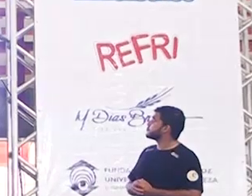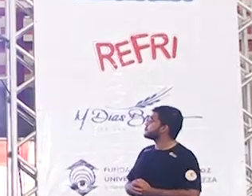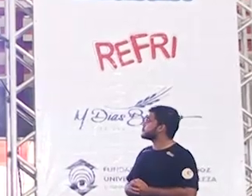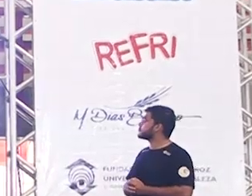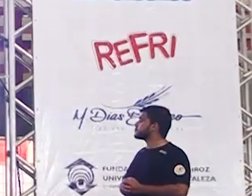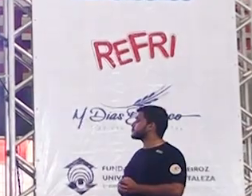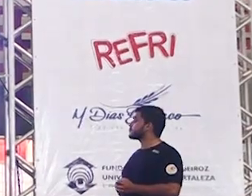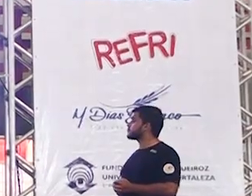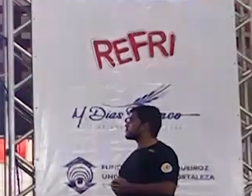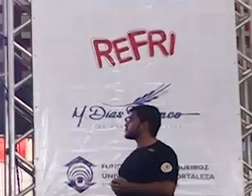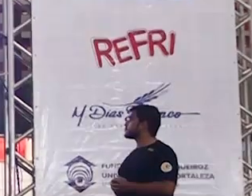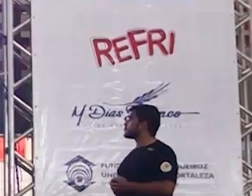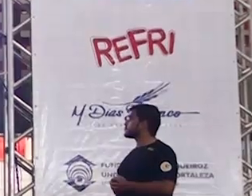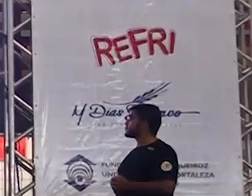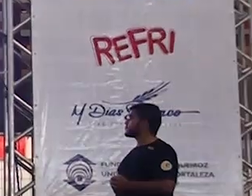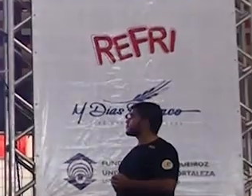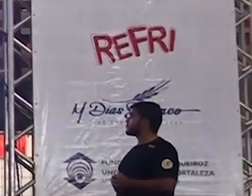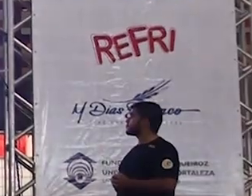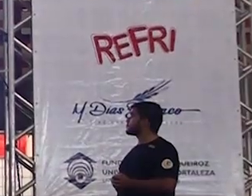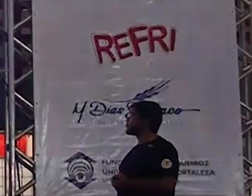Tá bom.